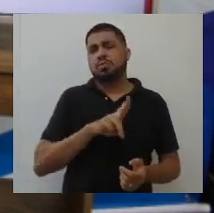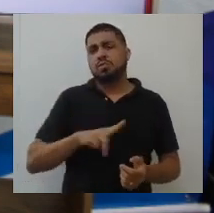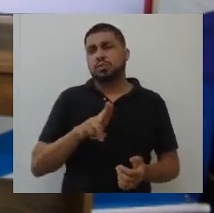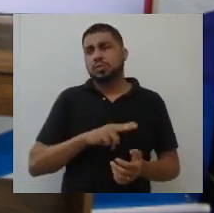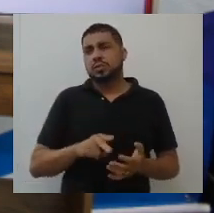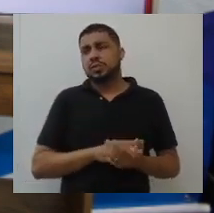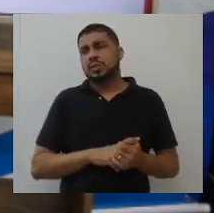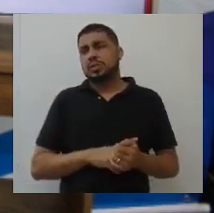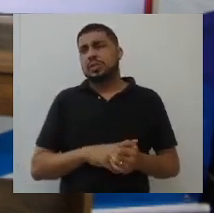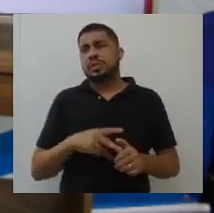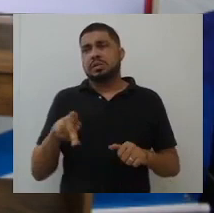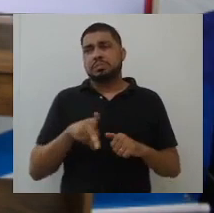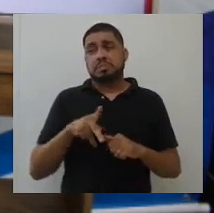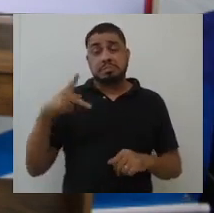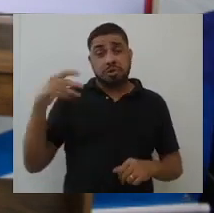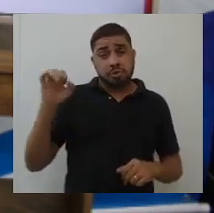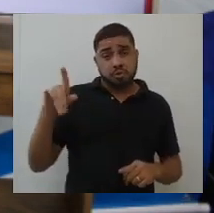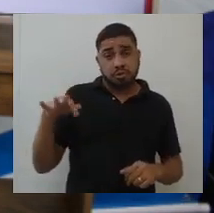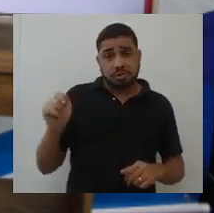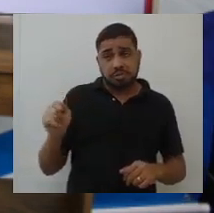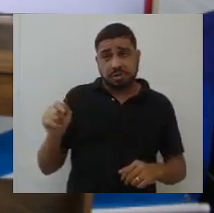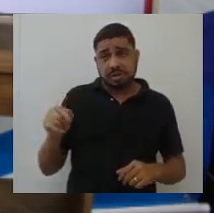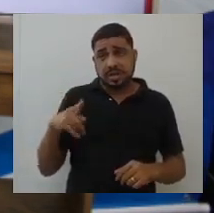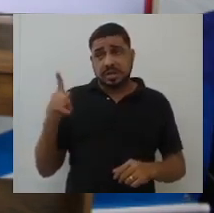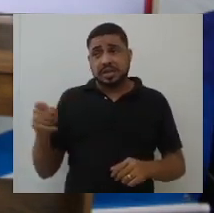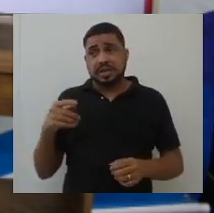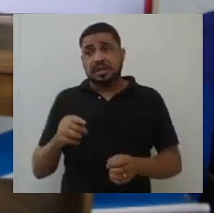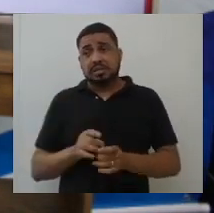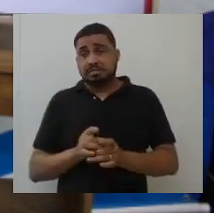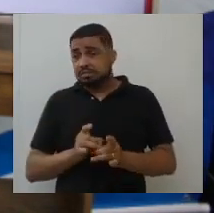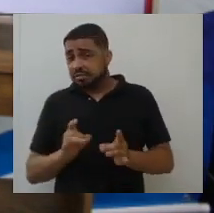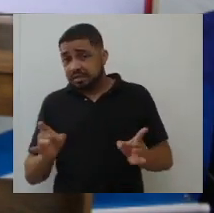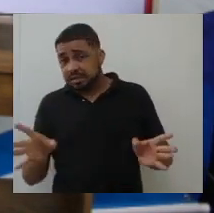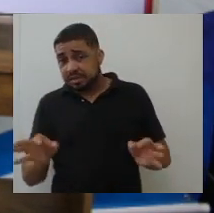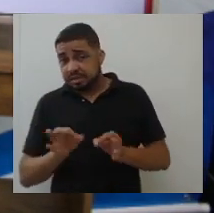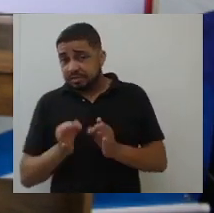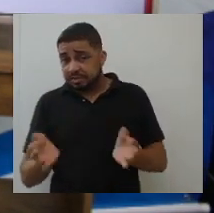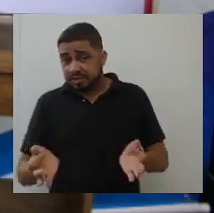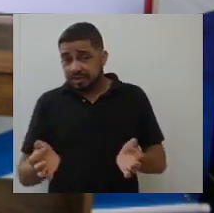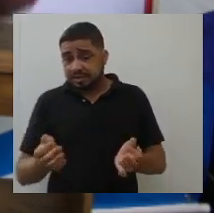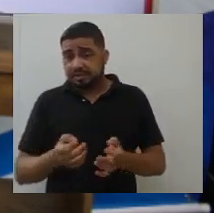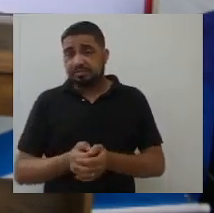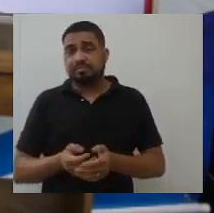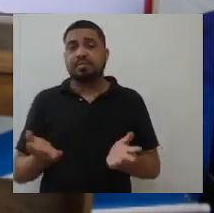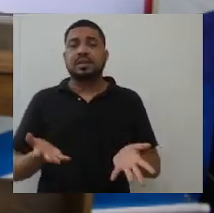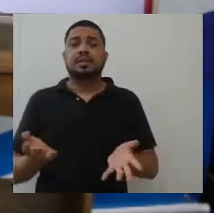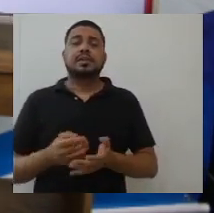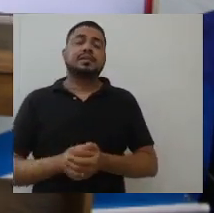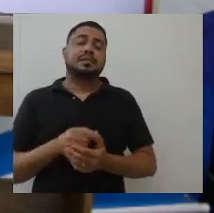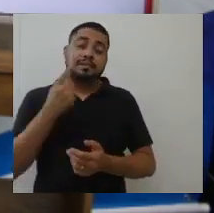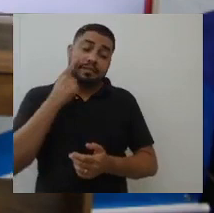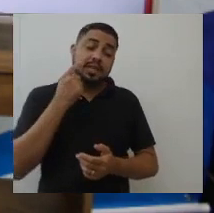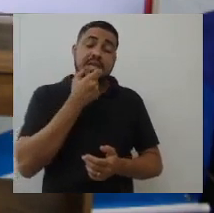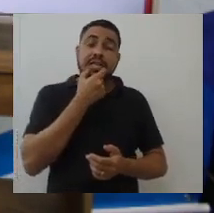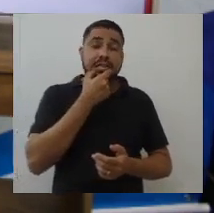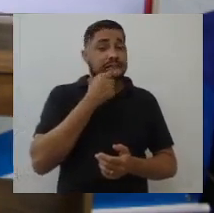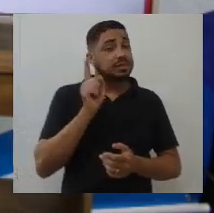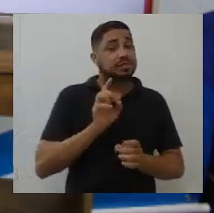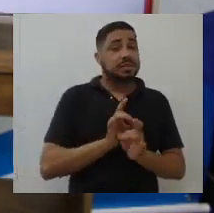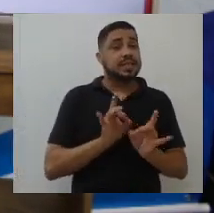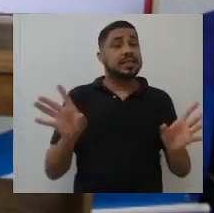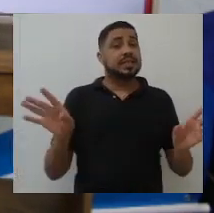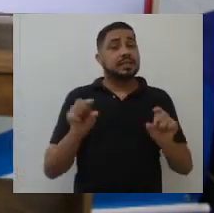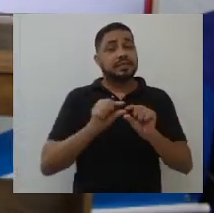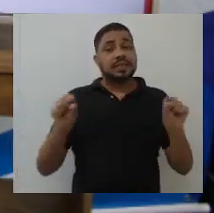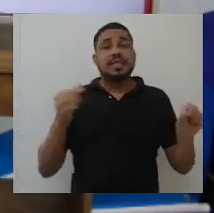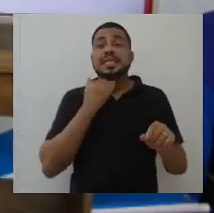frase, vai deixar de ser simple present? Poxa, que pergunta massa, Jorge. Em inglês, a língua inglesa ela não permite frases